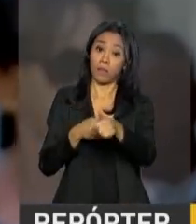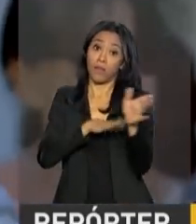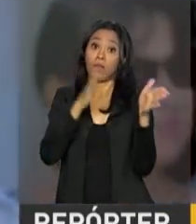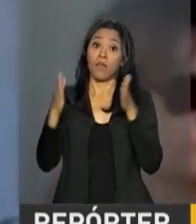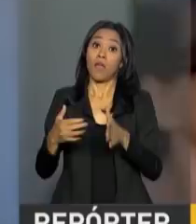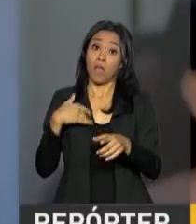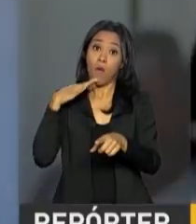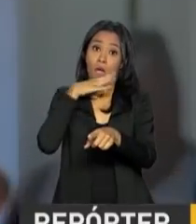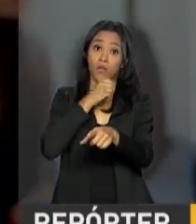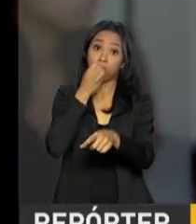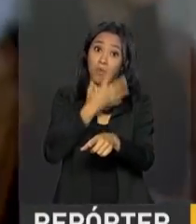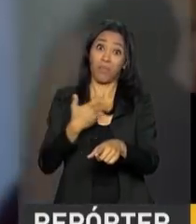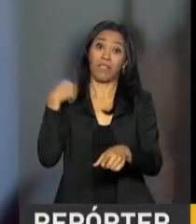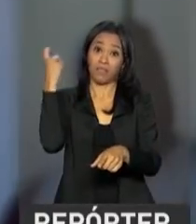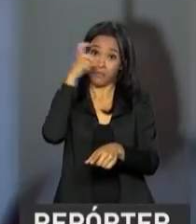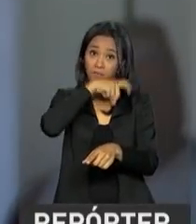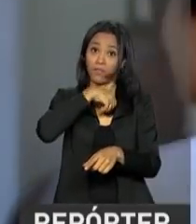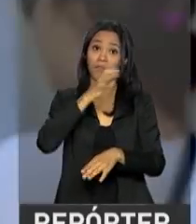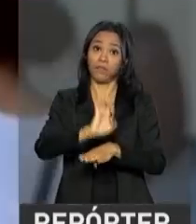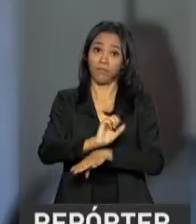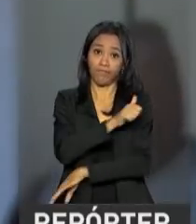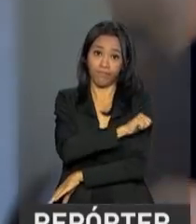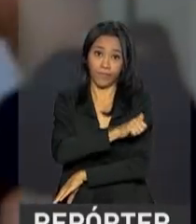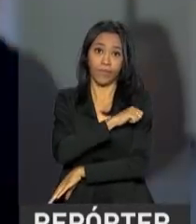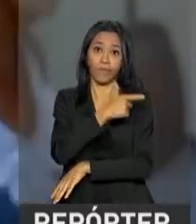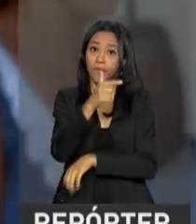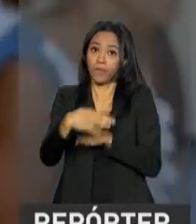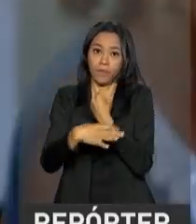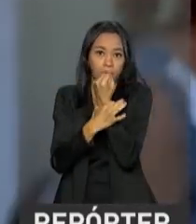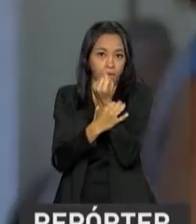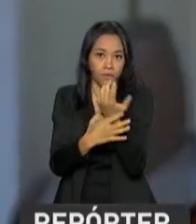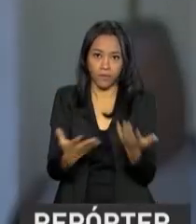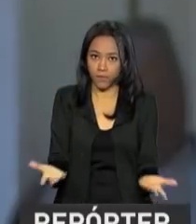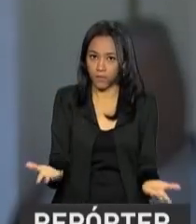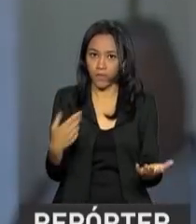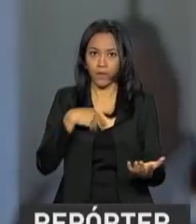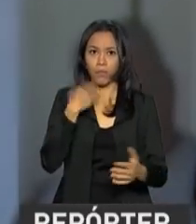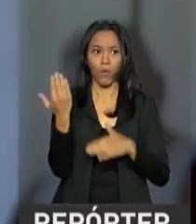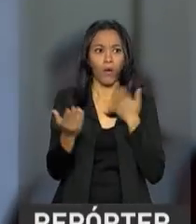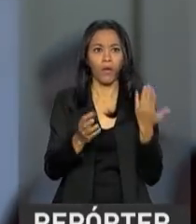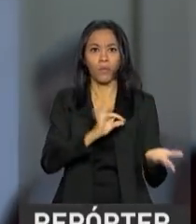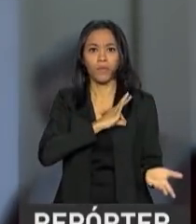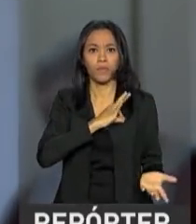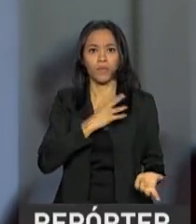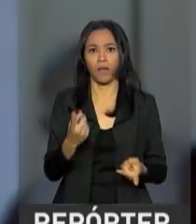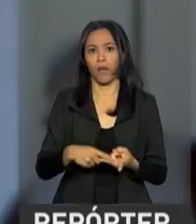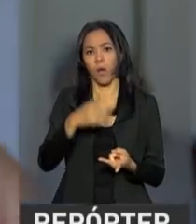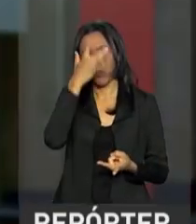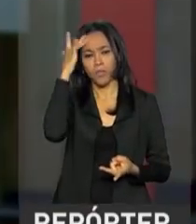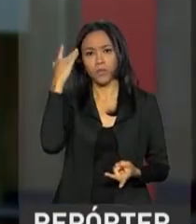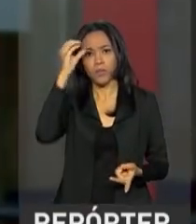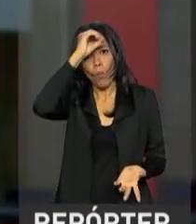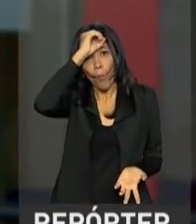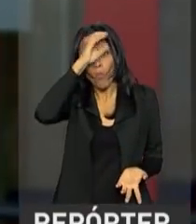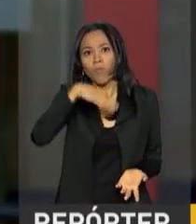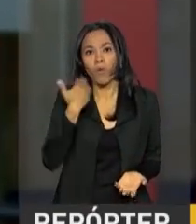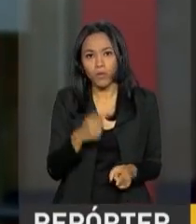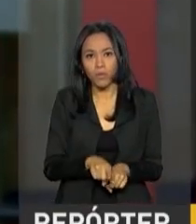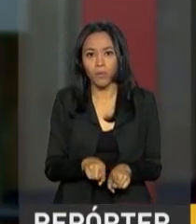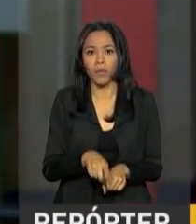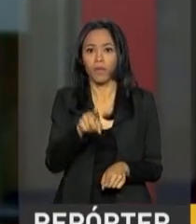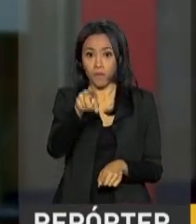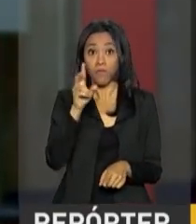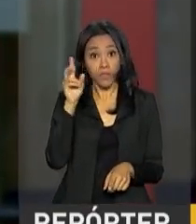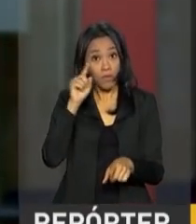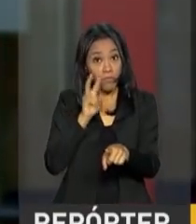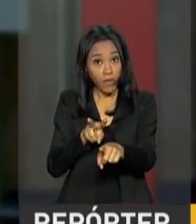brava e não tem segurança tanta gente morrendo todo está no tamanho